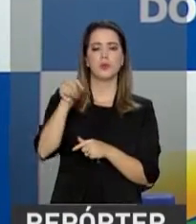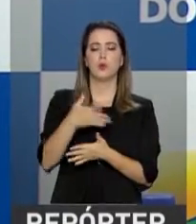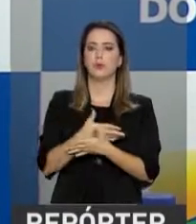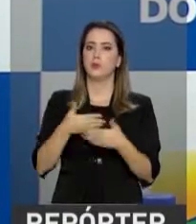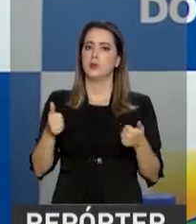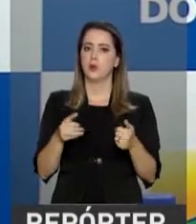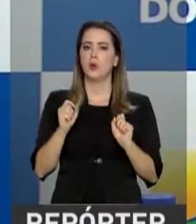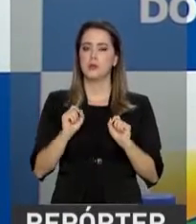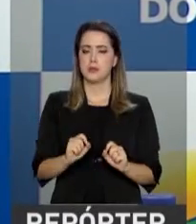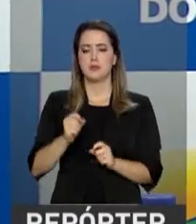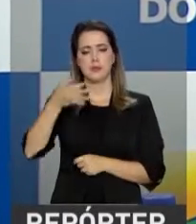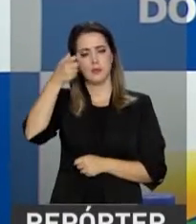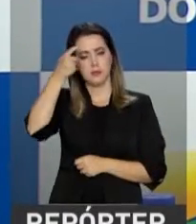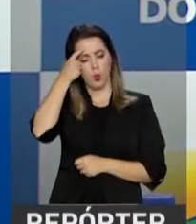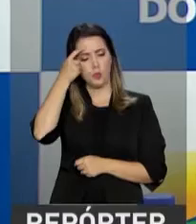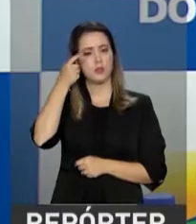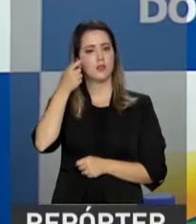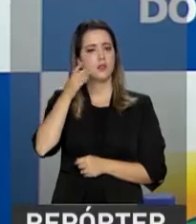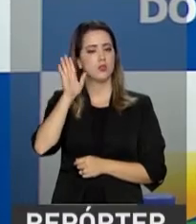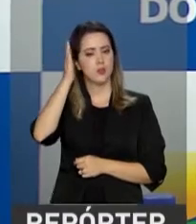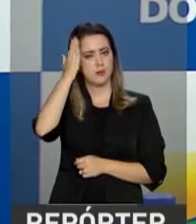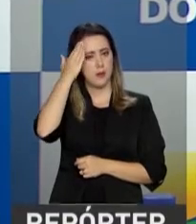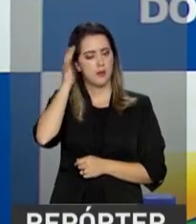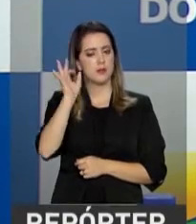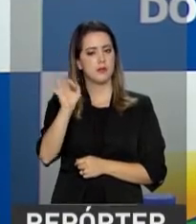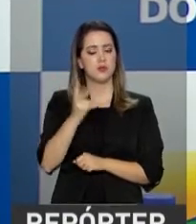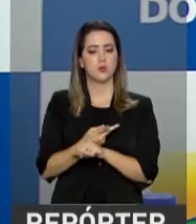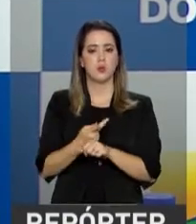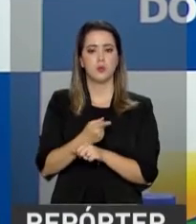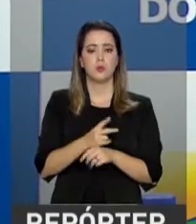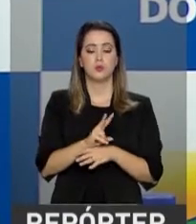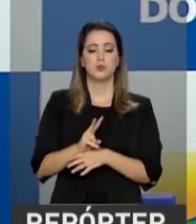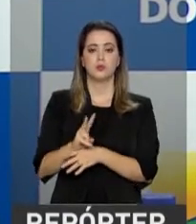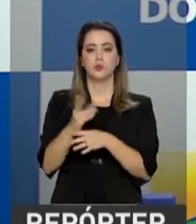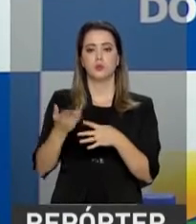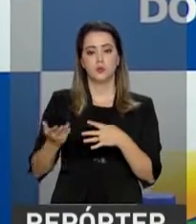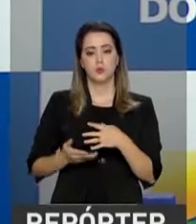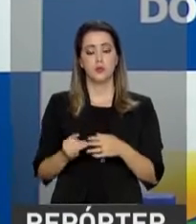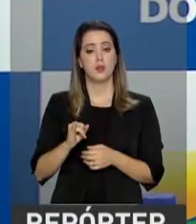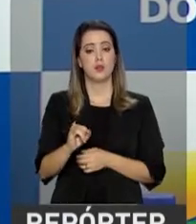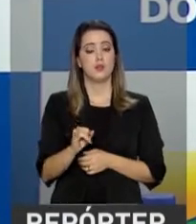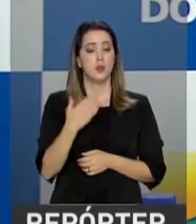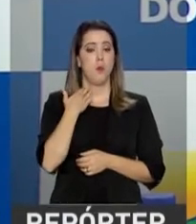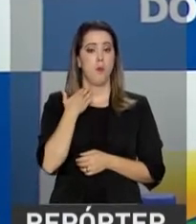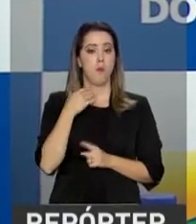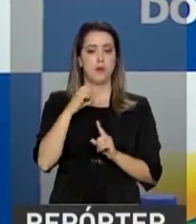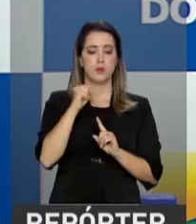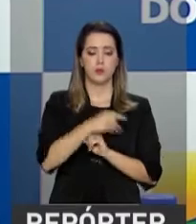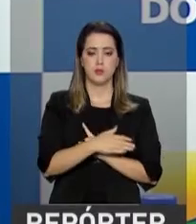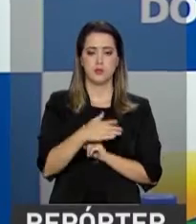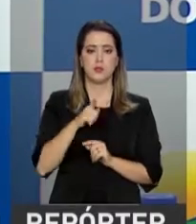decisões conscientes no que diz respeito à busca do crédito junto ao sistema financeiro nacional. Se o Banco Central